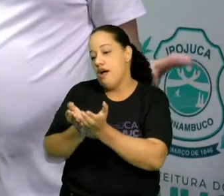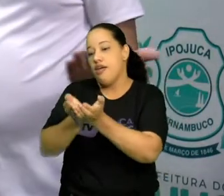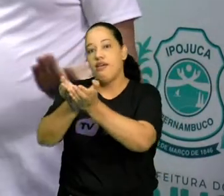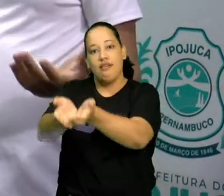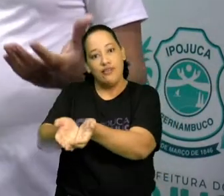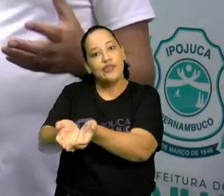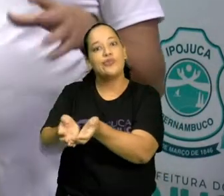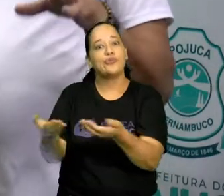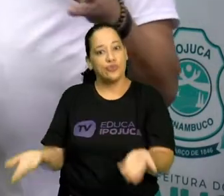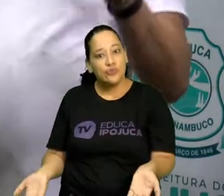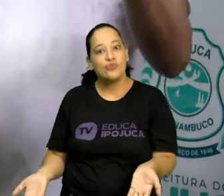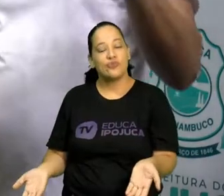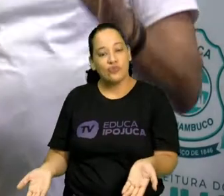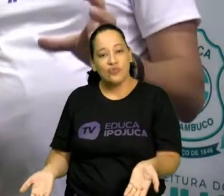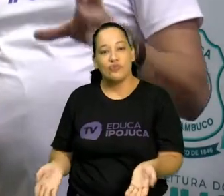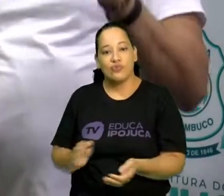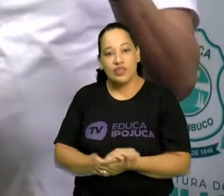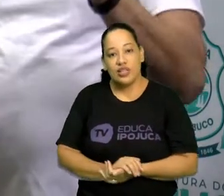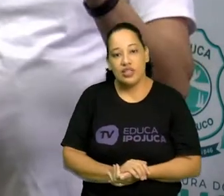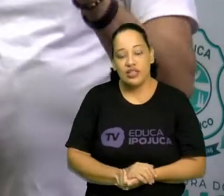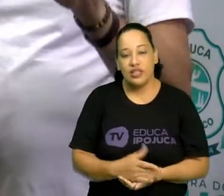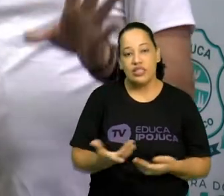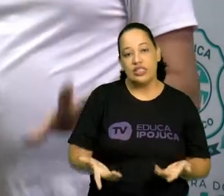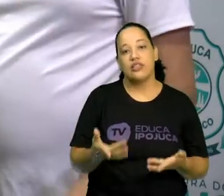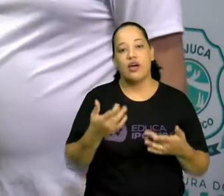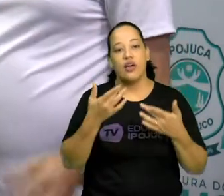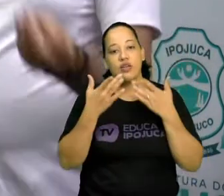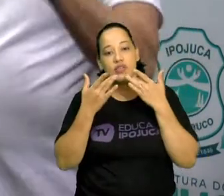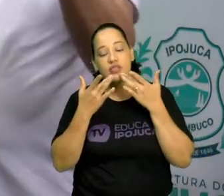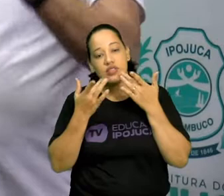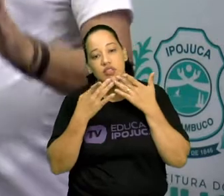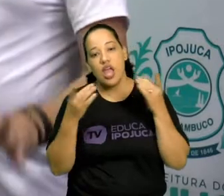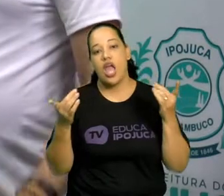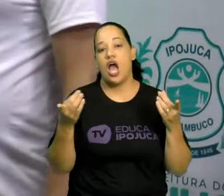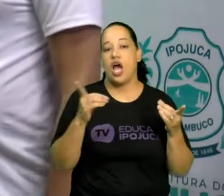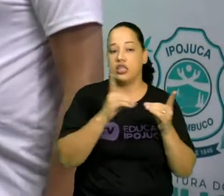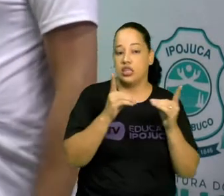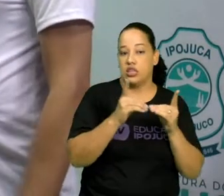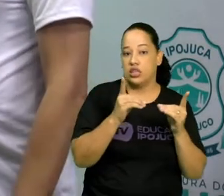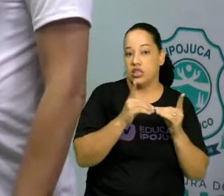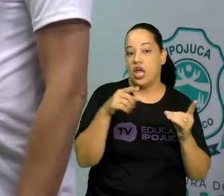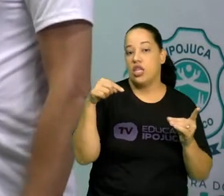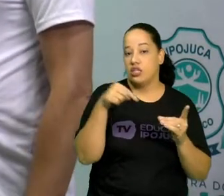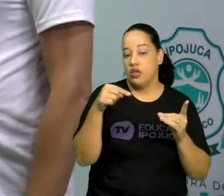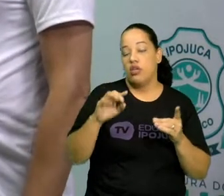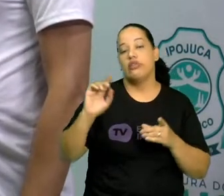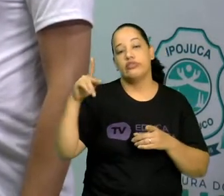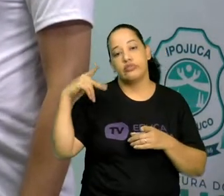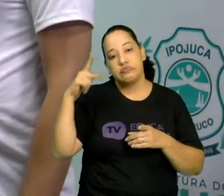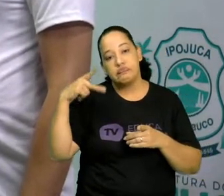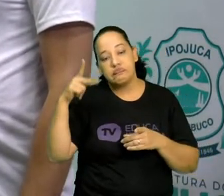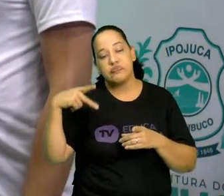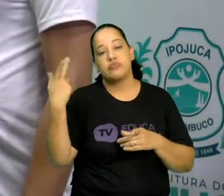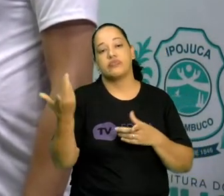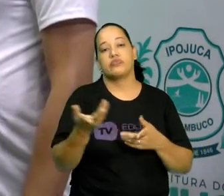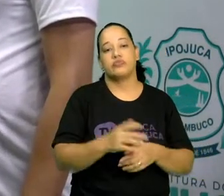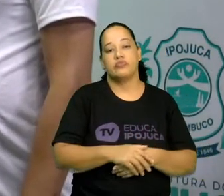conexão as peças didáticas que são peças curtas que ele também trabalha temas essencialmente sociais